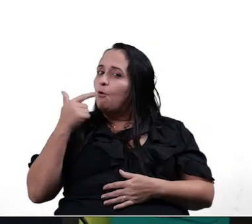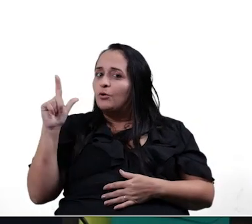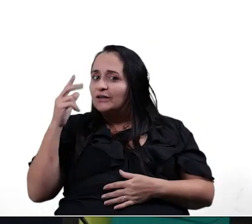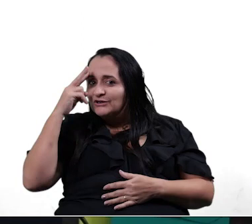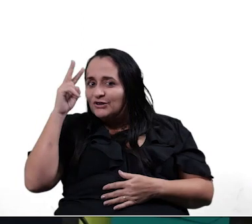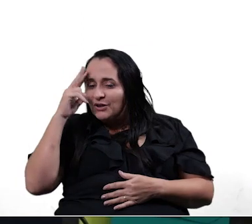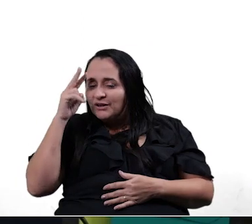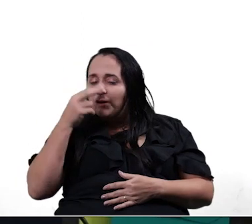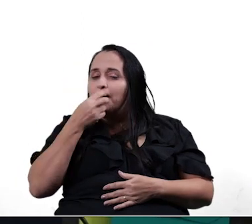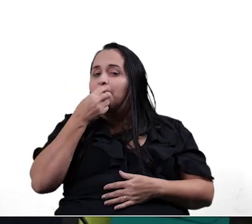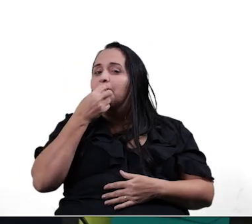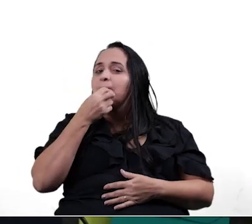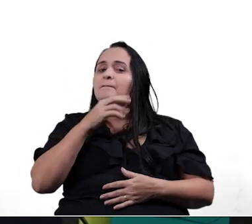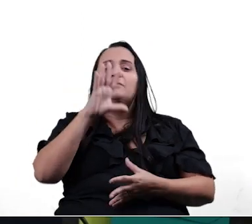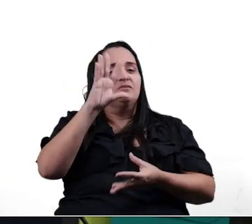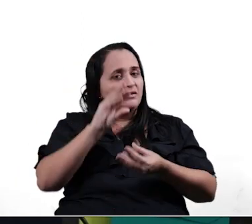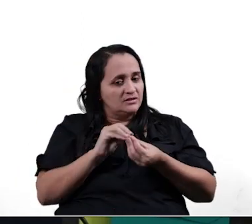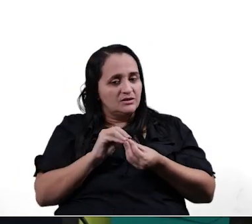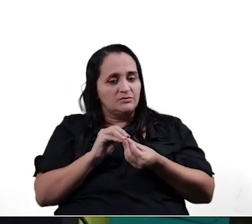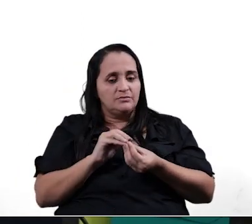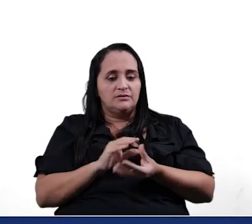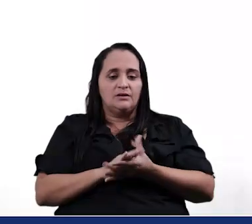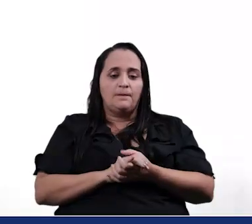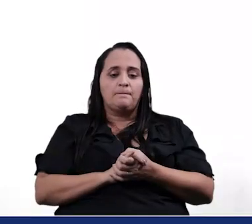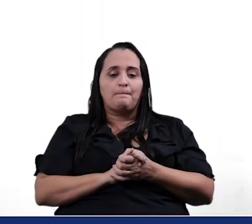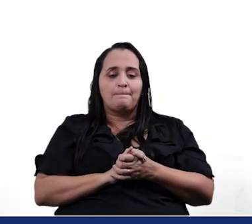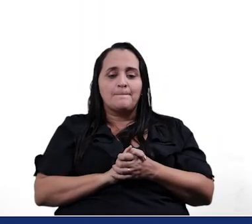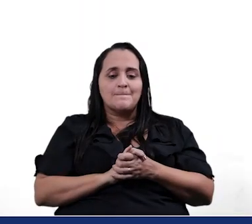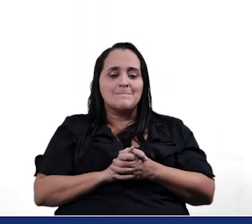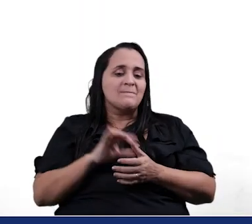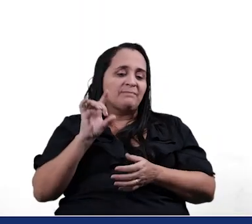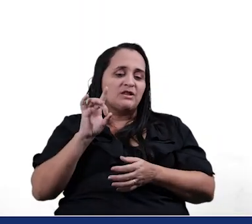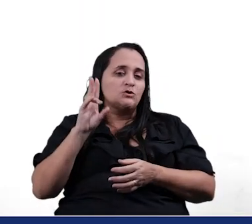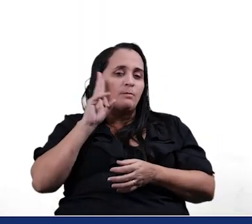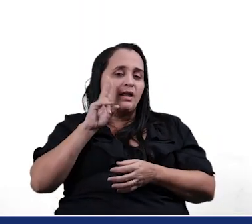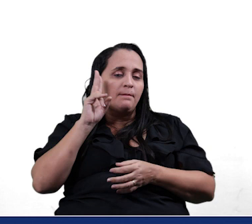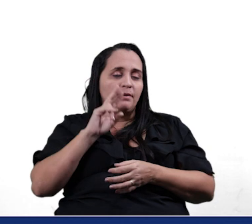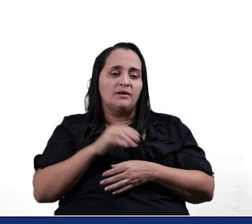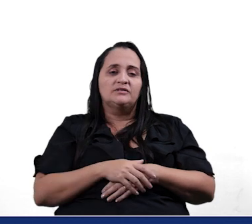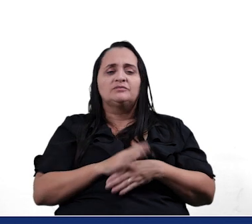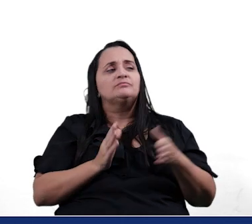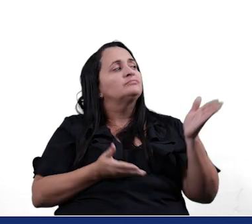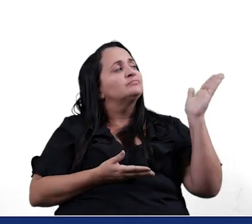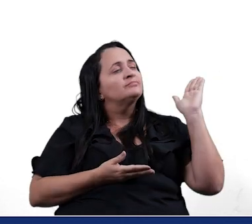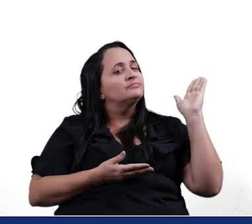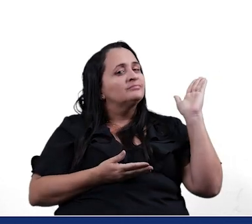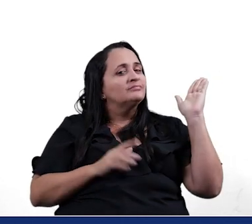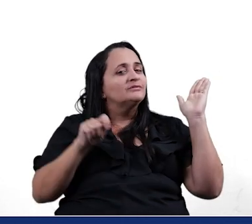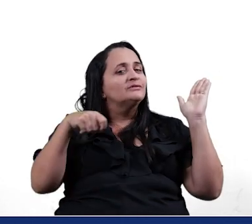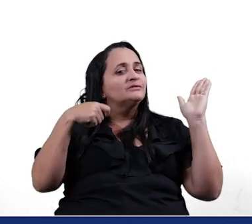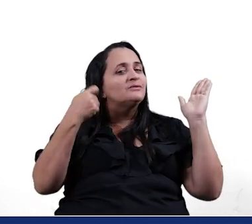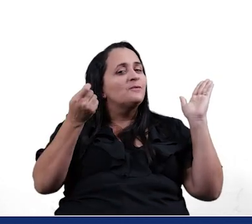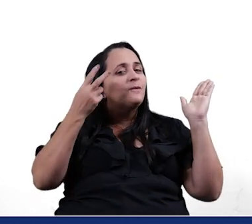historinha? Essa aqui vai ser bem resumida, só para a gente relembrar. Que história é essa?